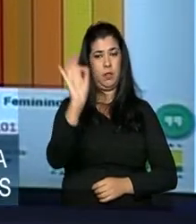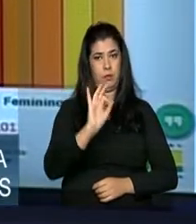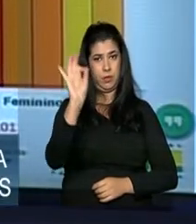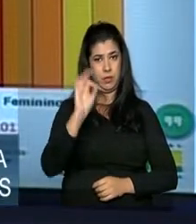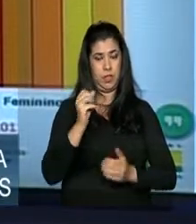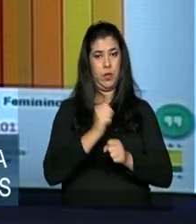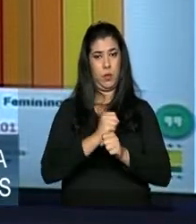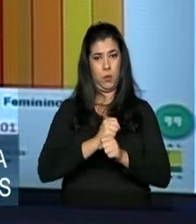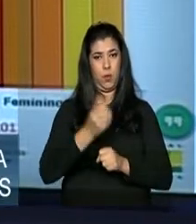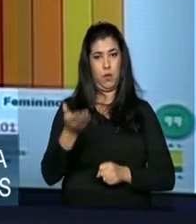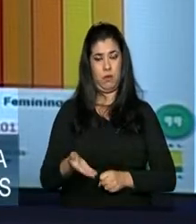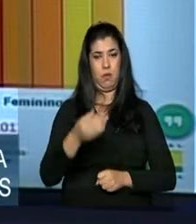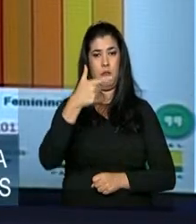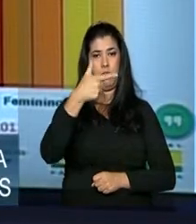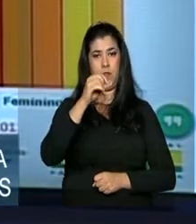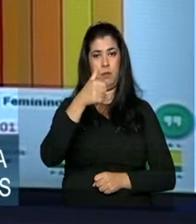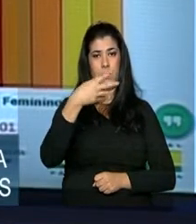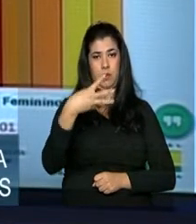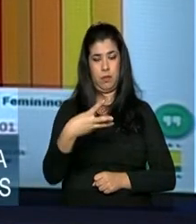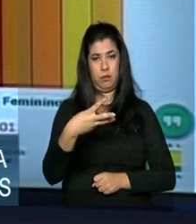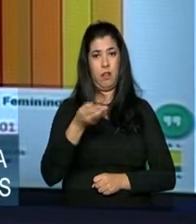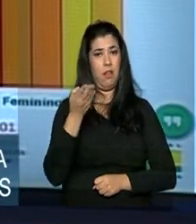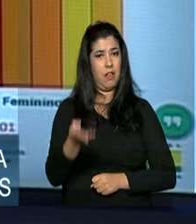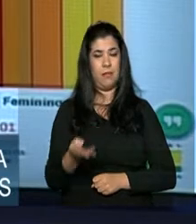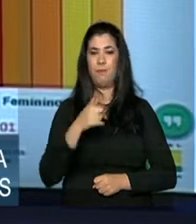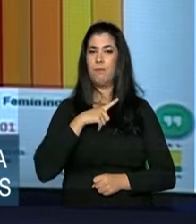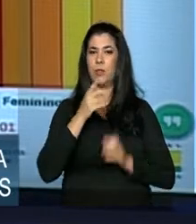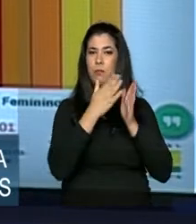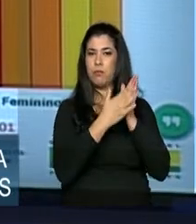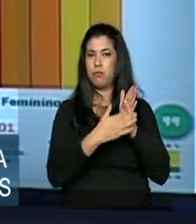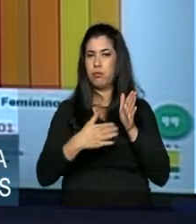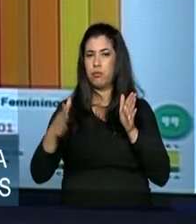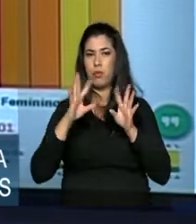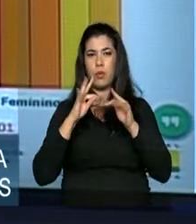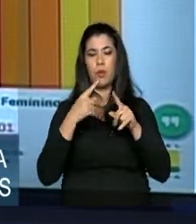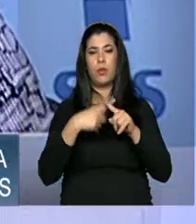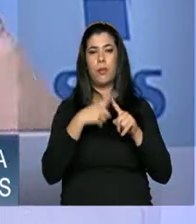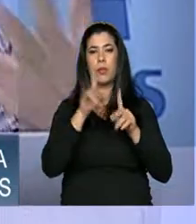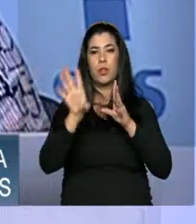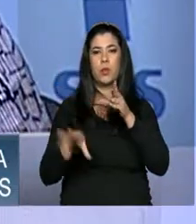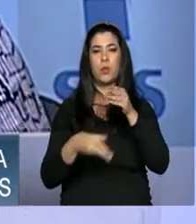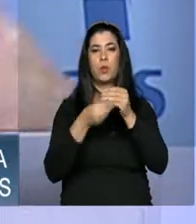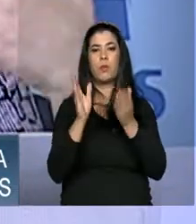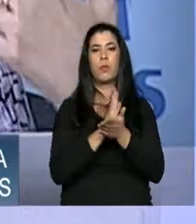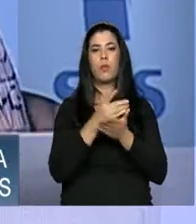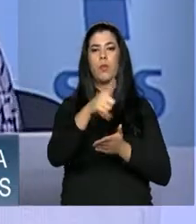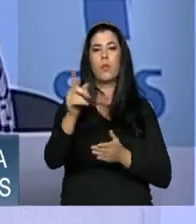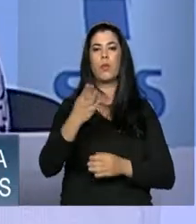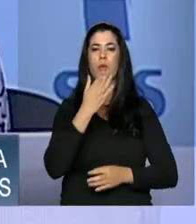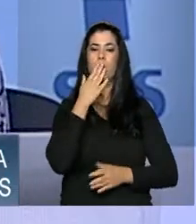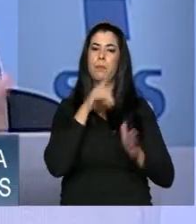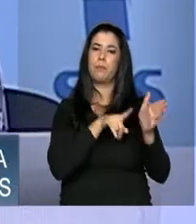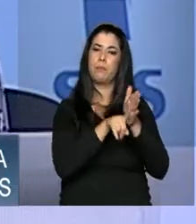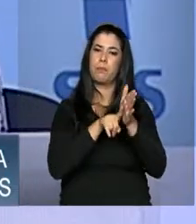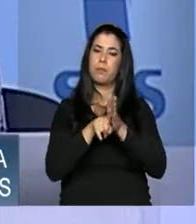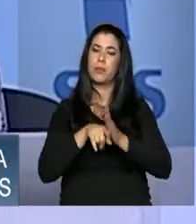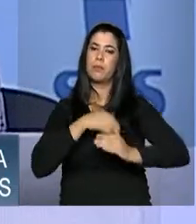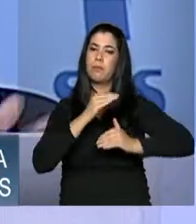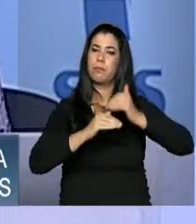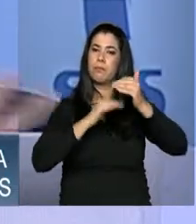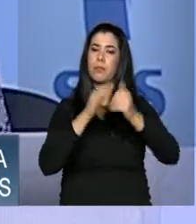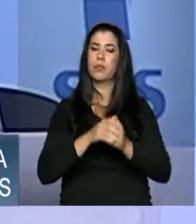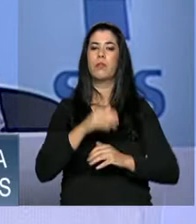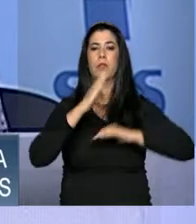em 2014. Esse aqui nós não temos a série completa porque acrescentamos perguntas ao longo das edições